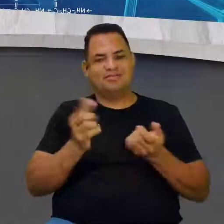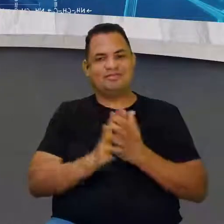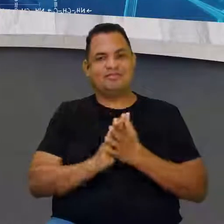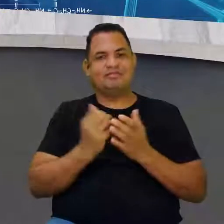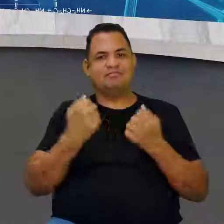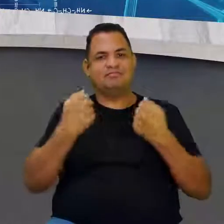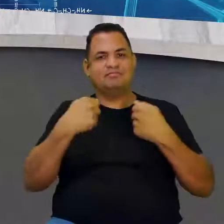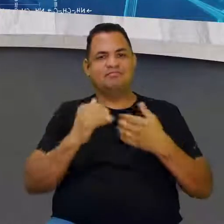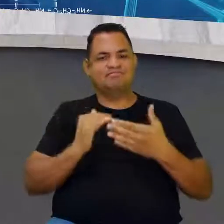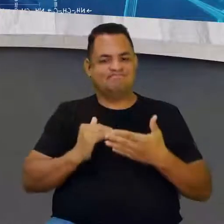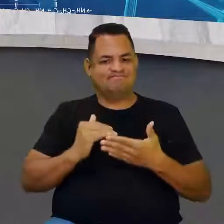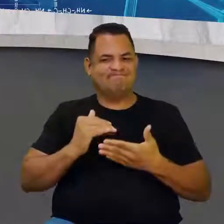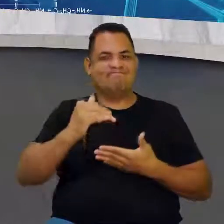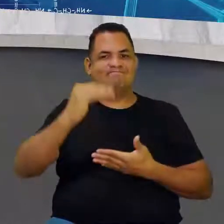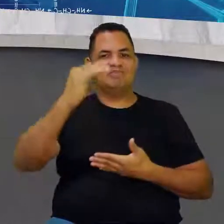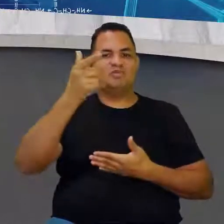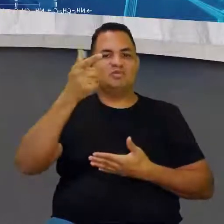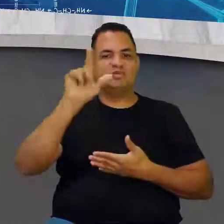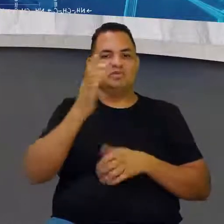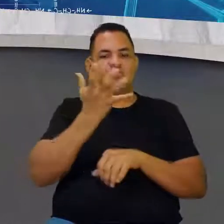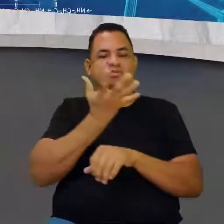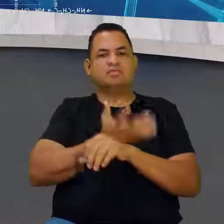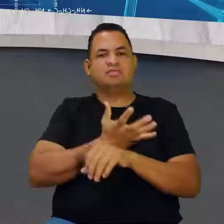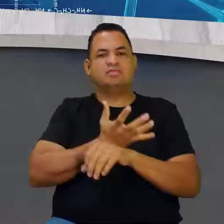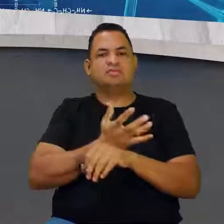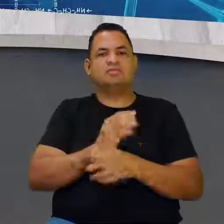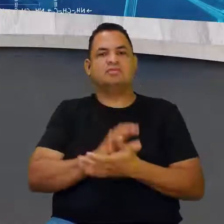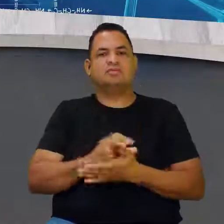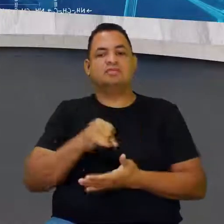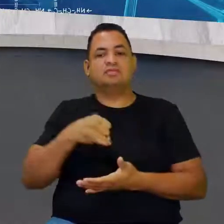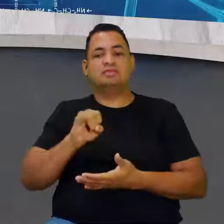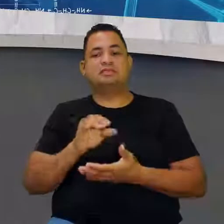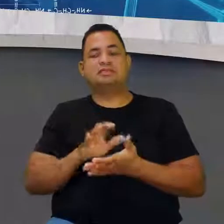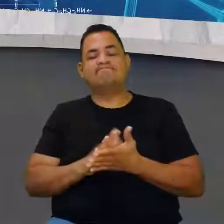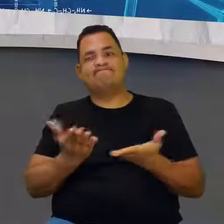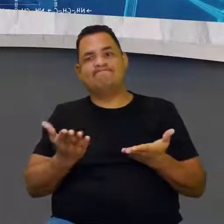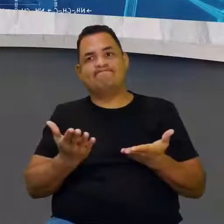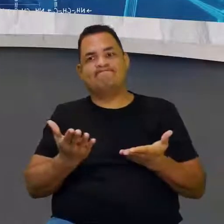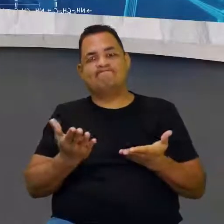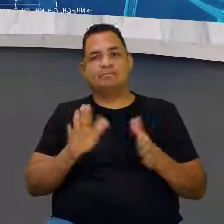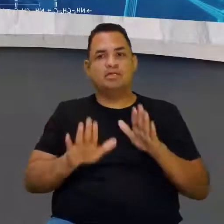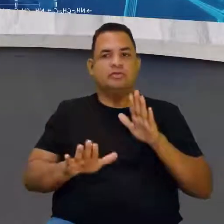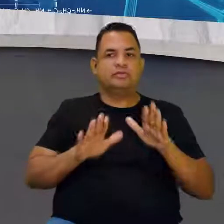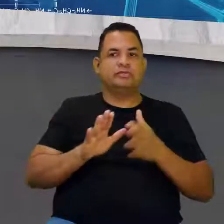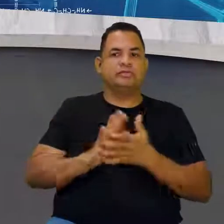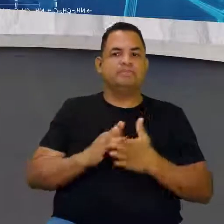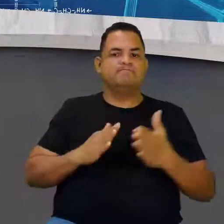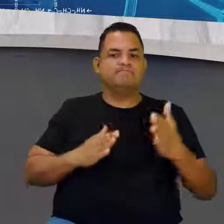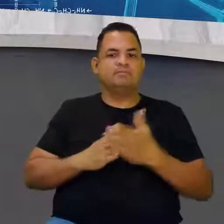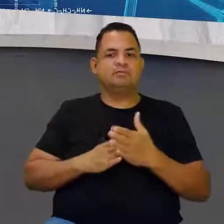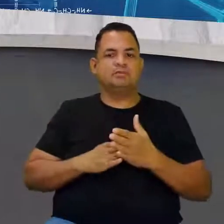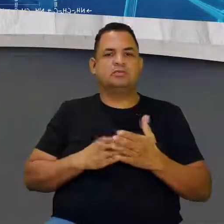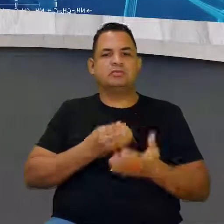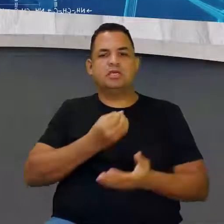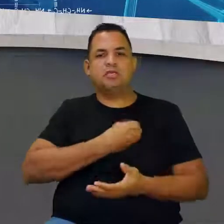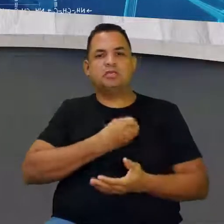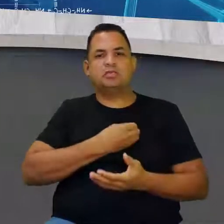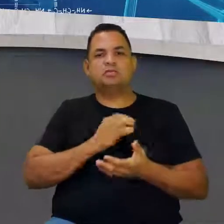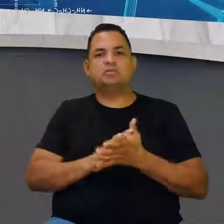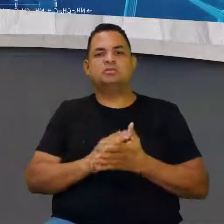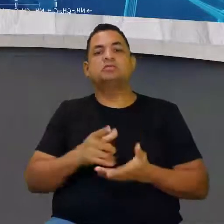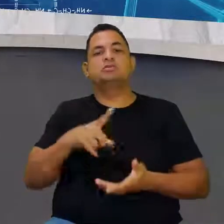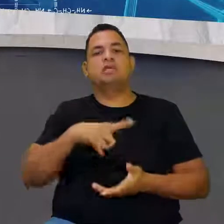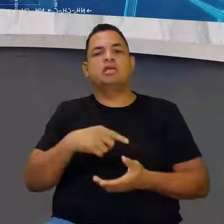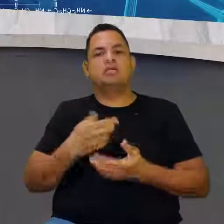vai poder seguir aí com as outras disciplinas. E se porventura alguém não atingir a média, a gente ainda tem a